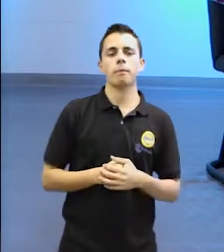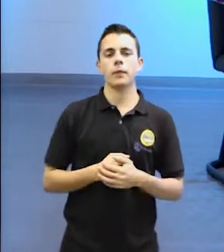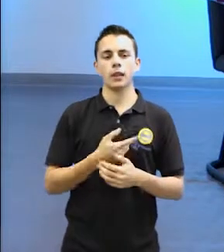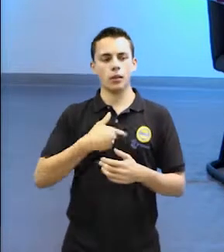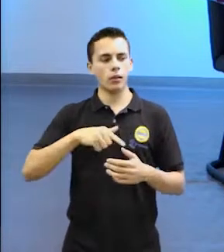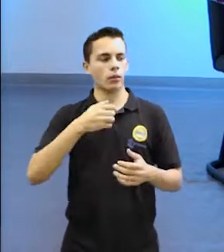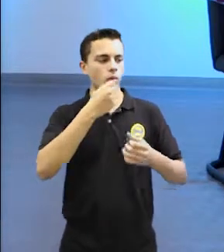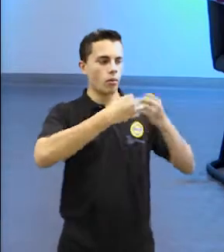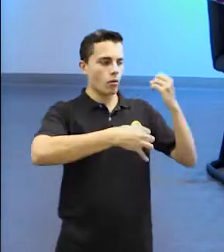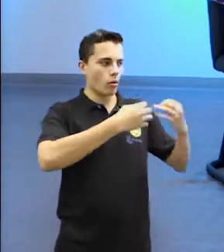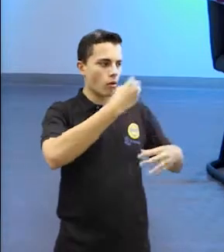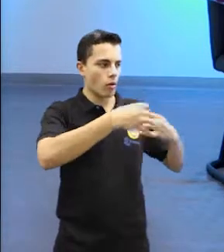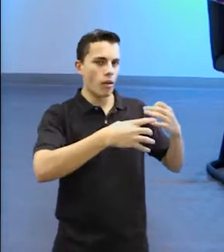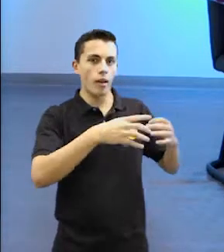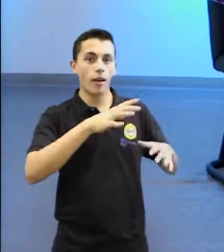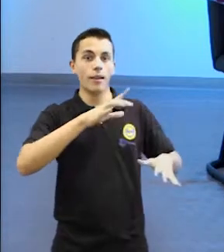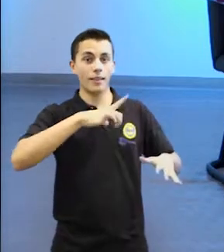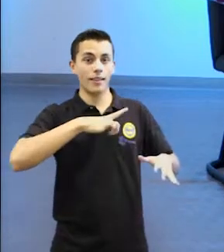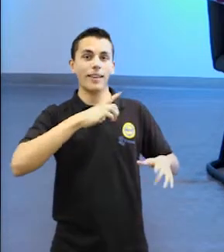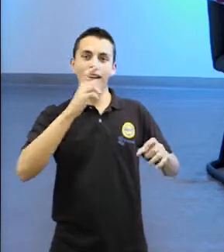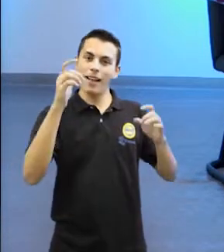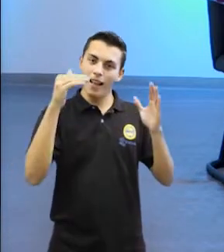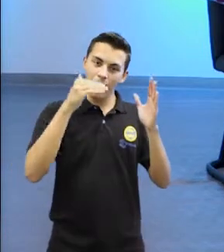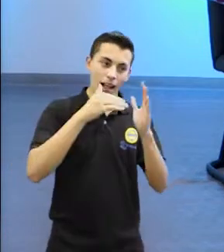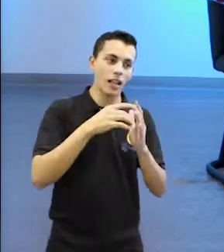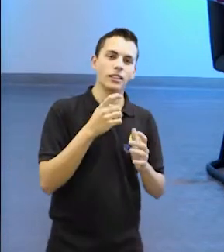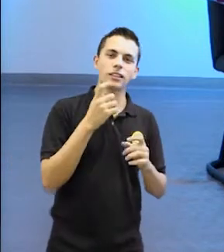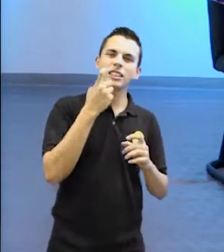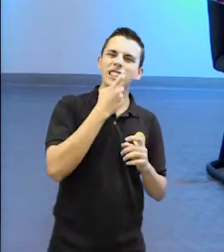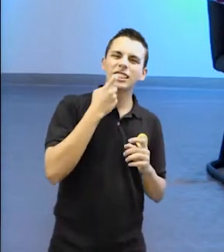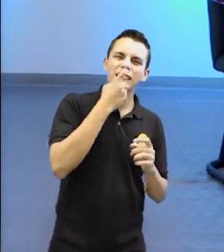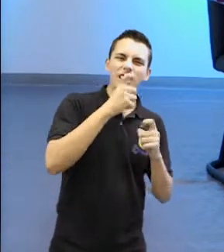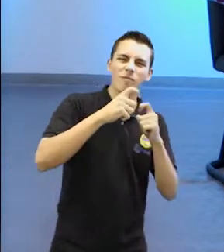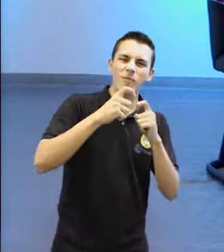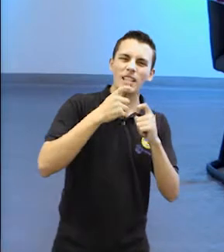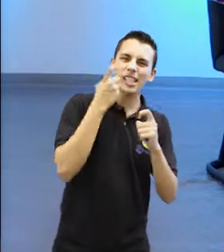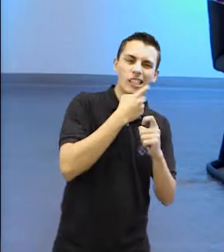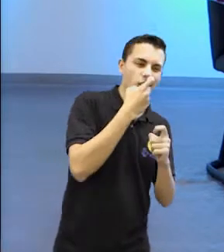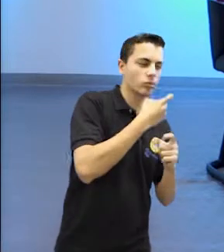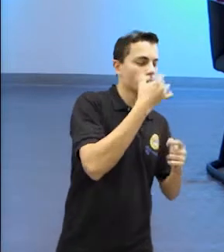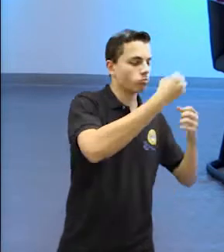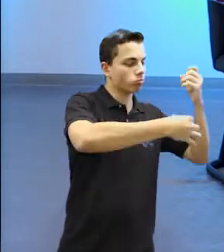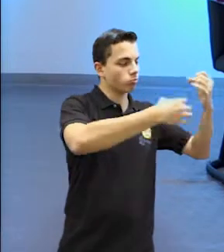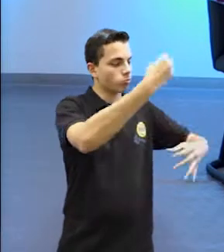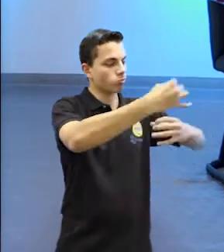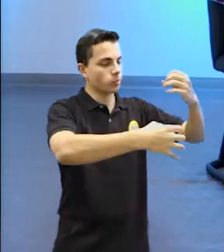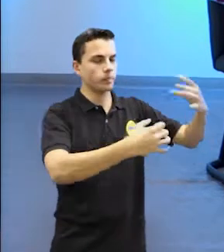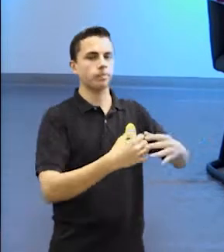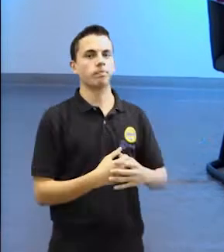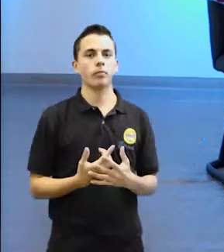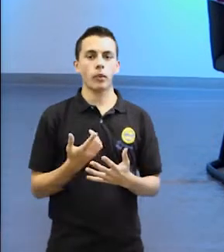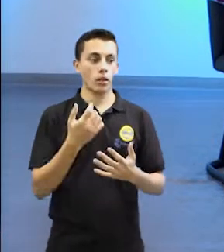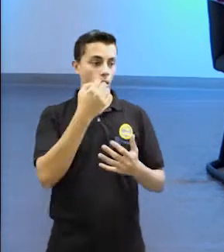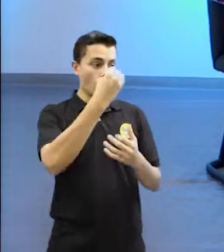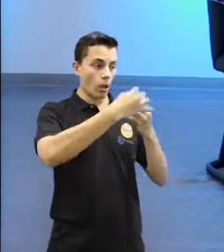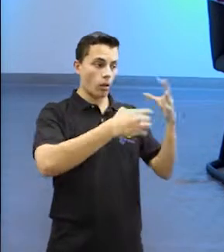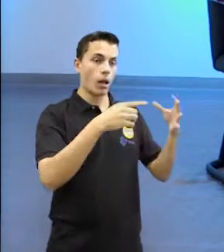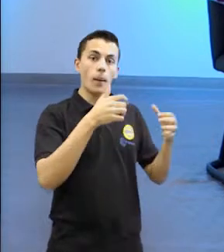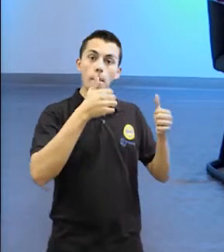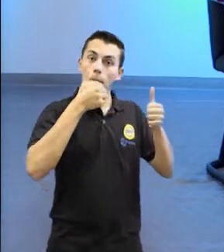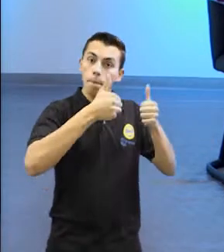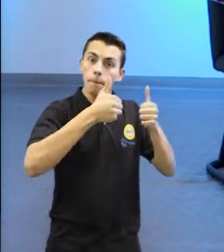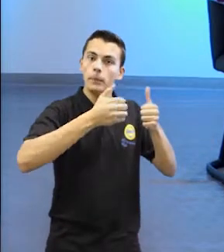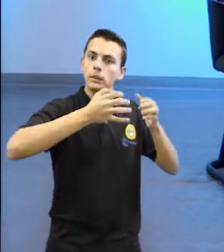e dentista no meio da cena, né, dando as informações. E é isso, a mensagem é sempre positiva, porque temos